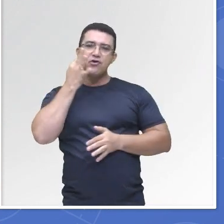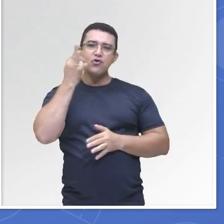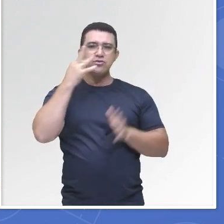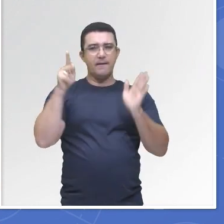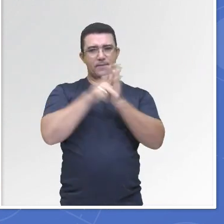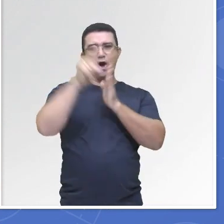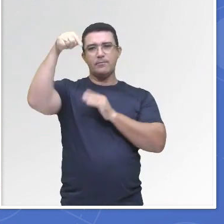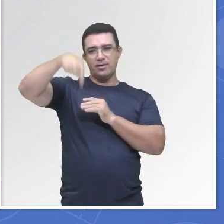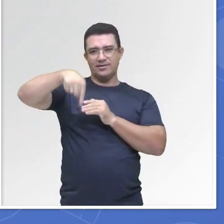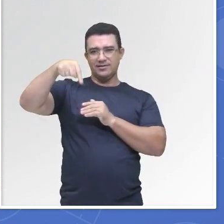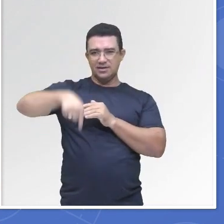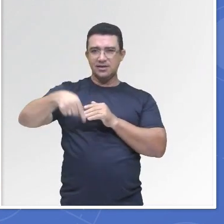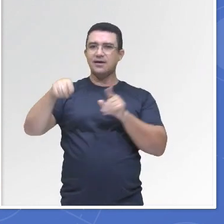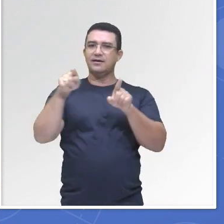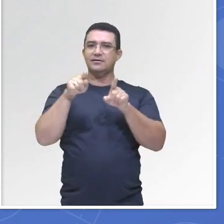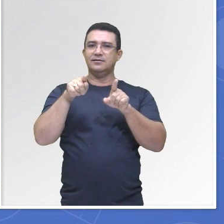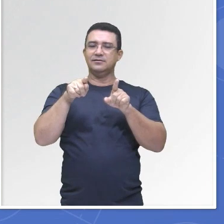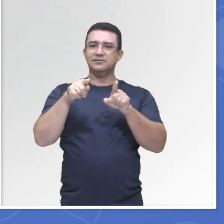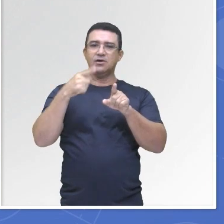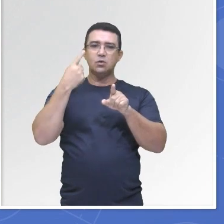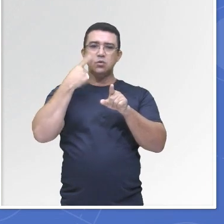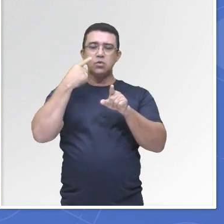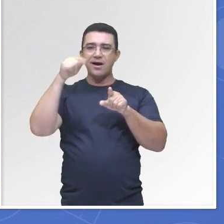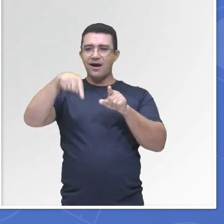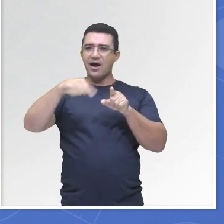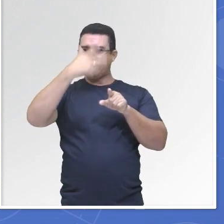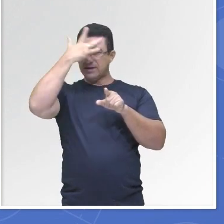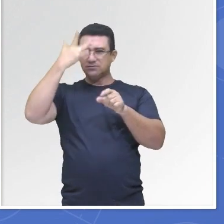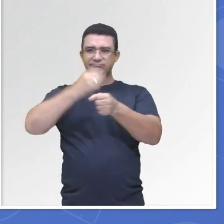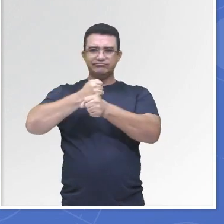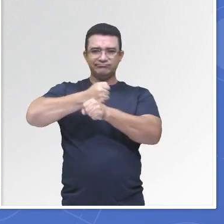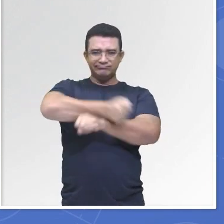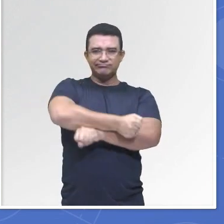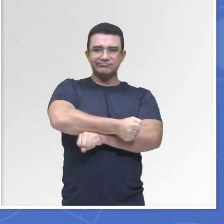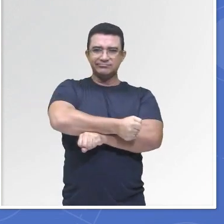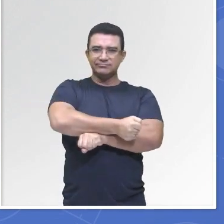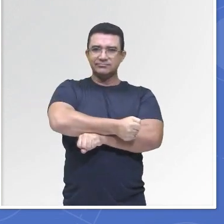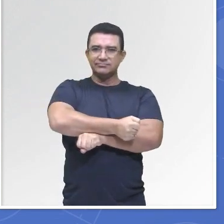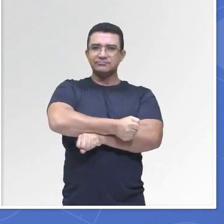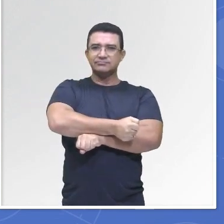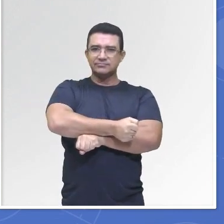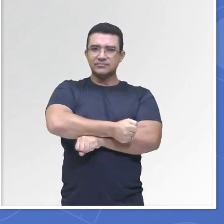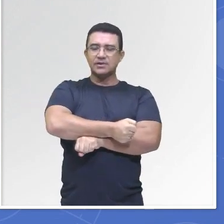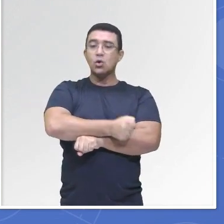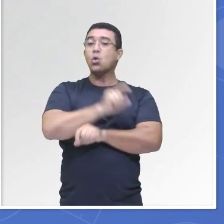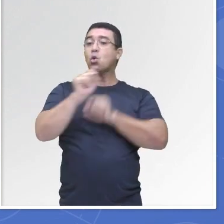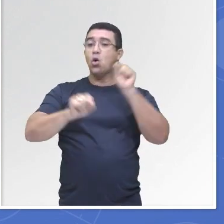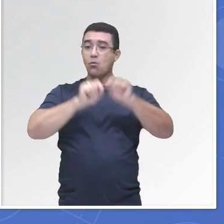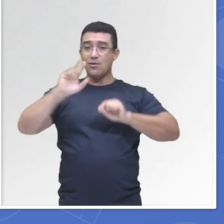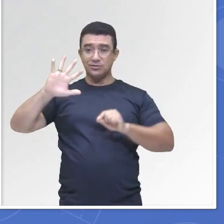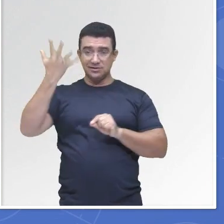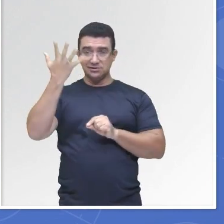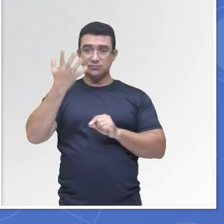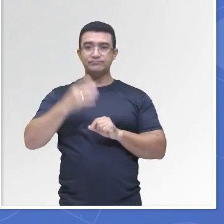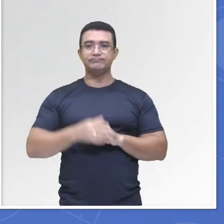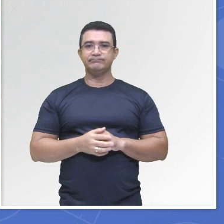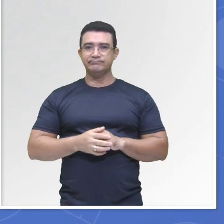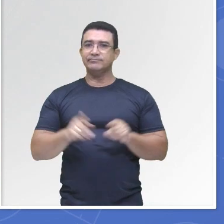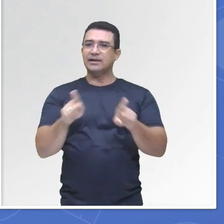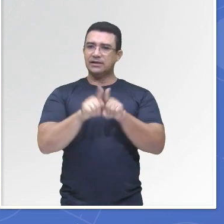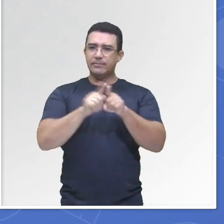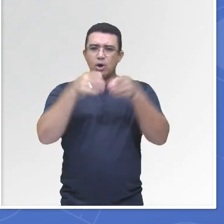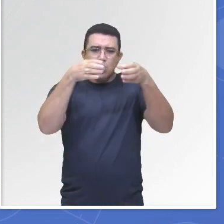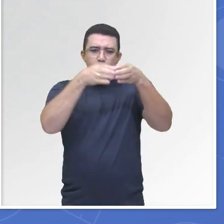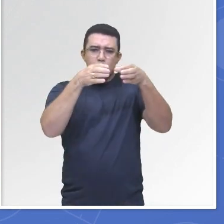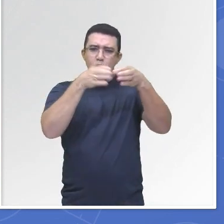da nossa aula que a exploração aqui dessa terra, ela era realizada tanto por esses membros da